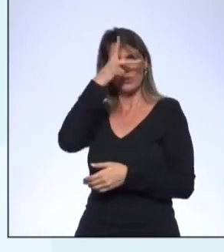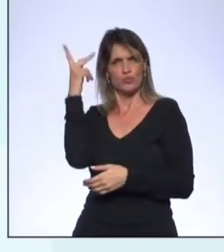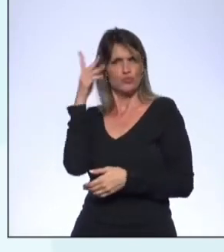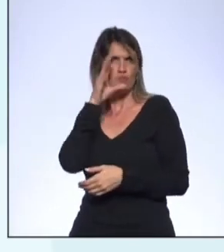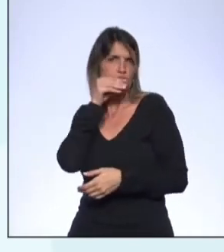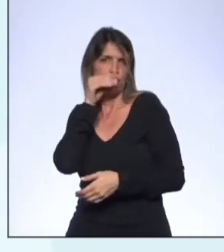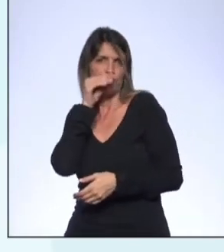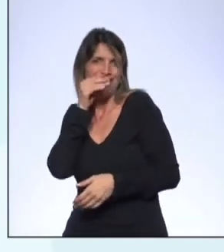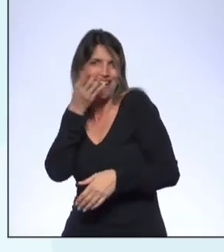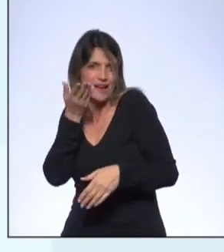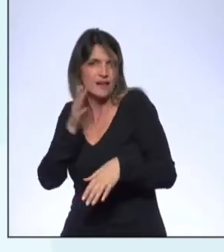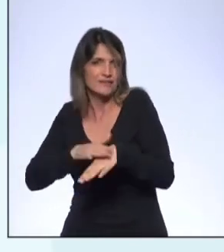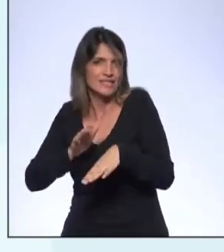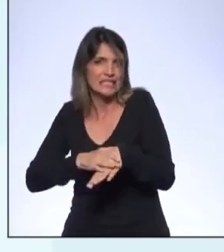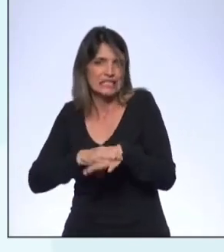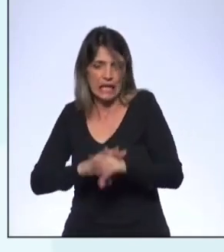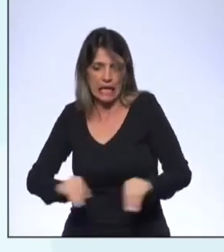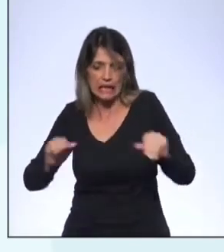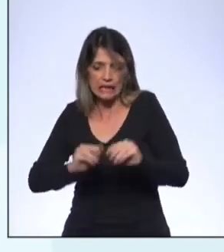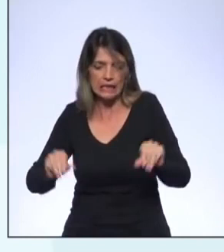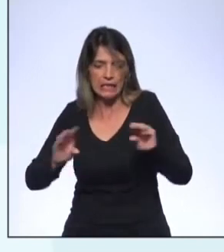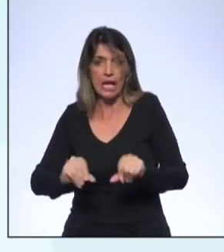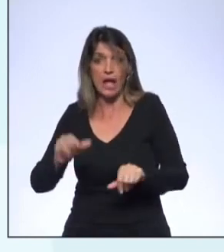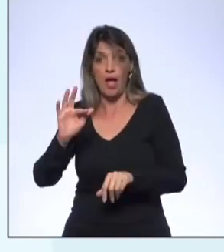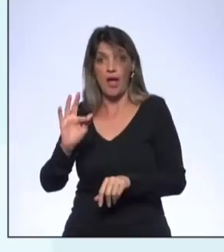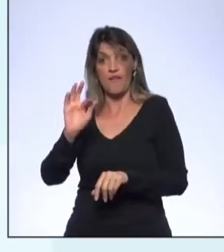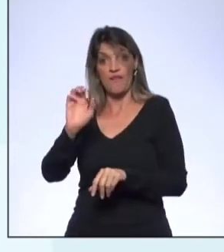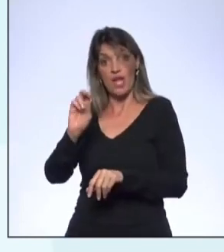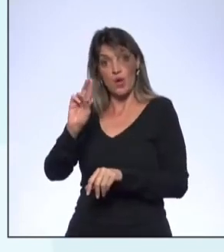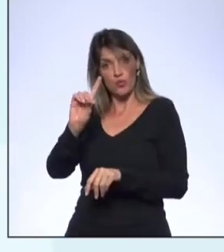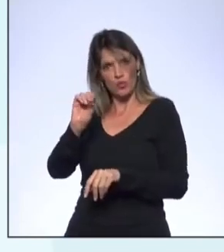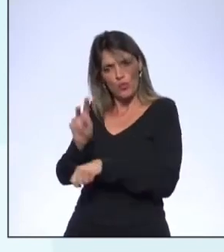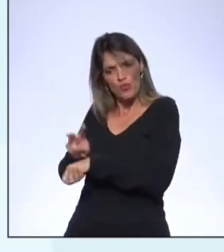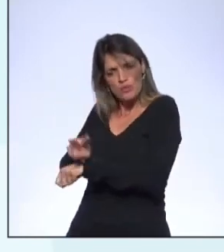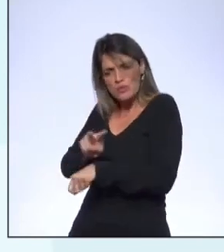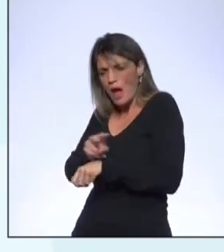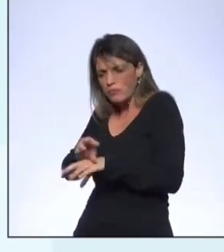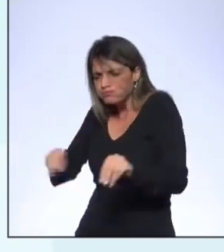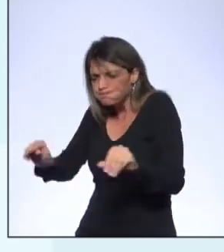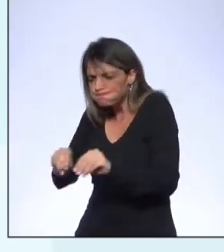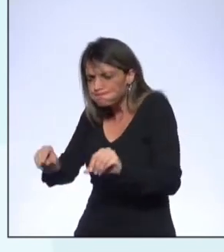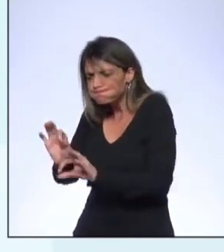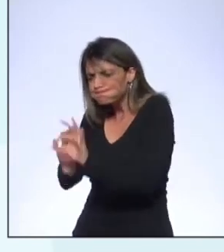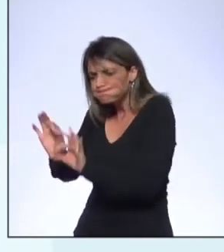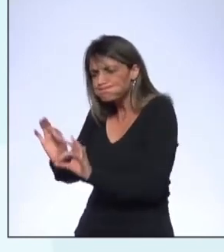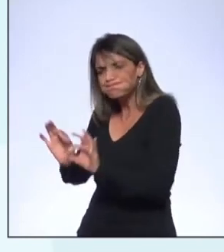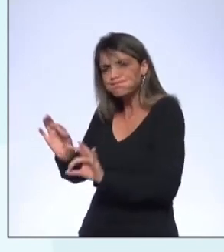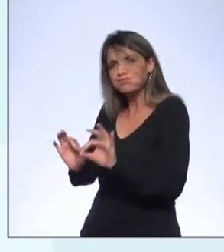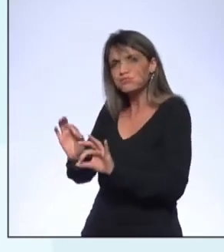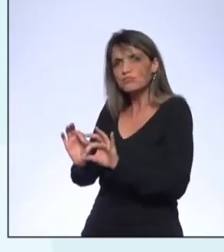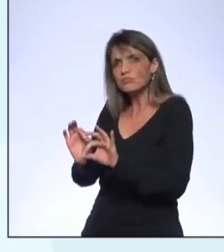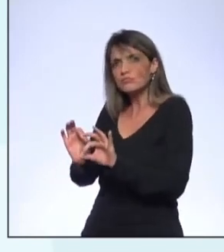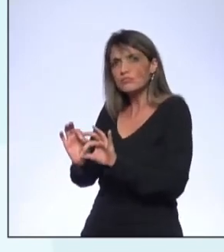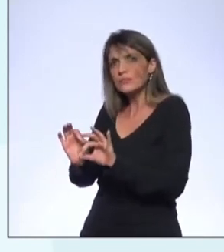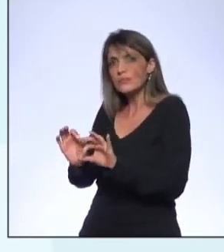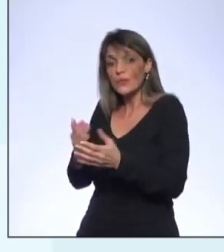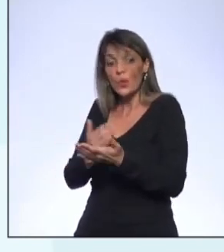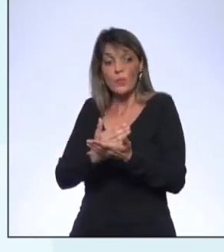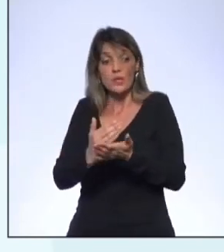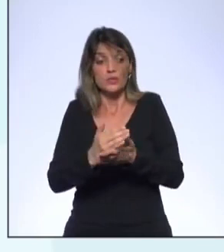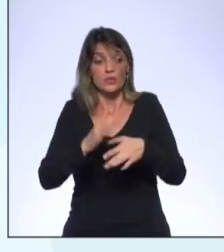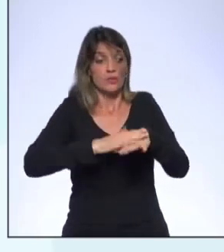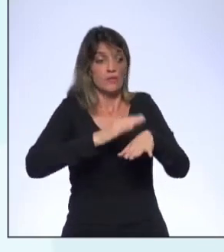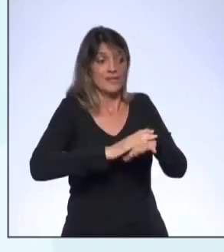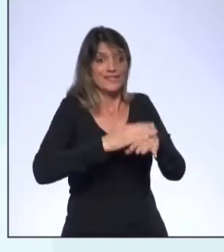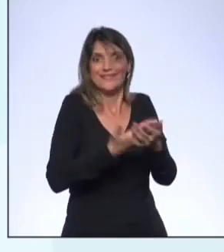que fazia com que a terra do feudo fosse produtiva, ele começou a se especializar em algumas funções.